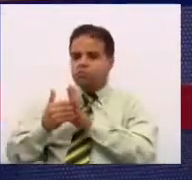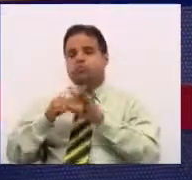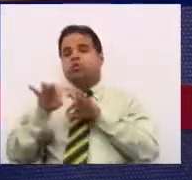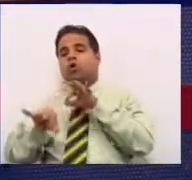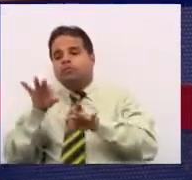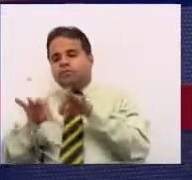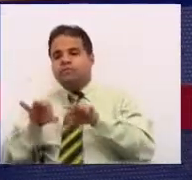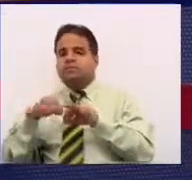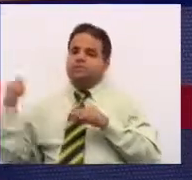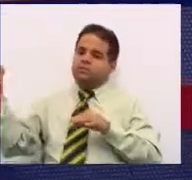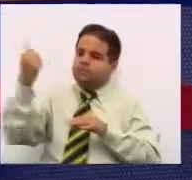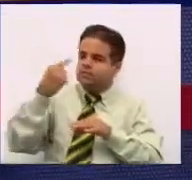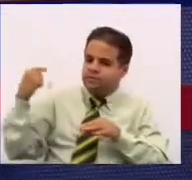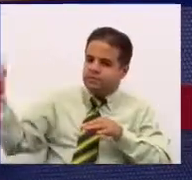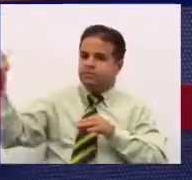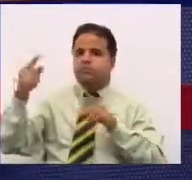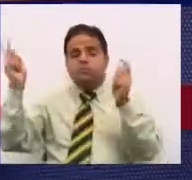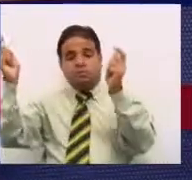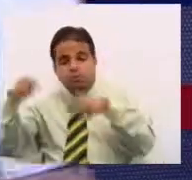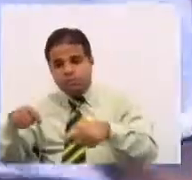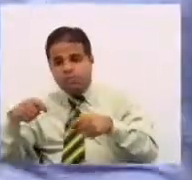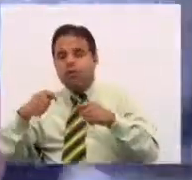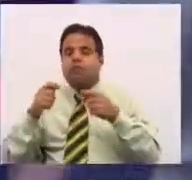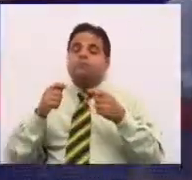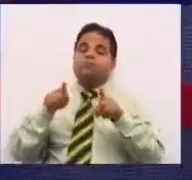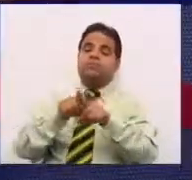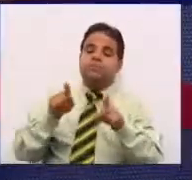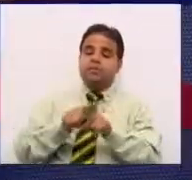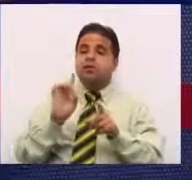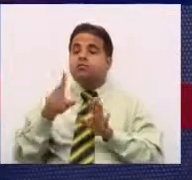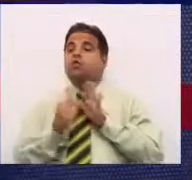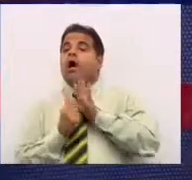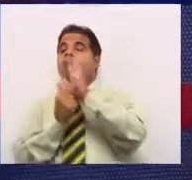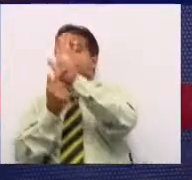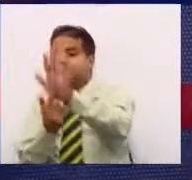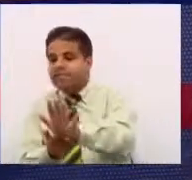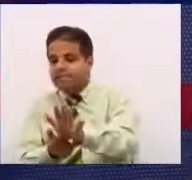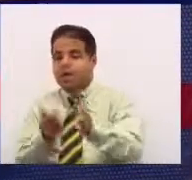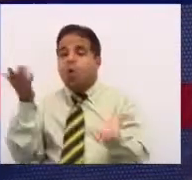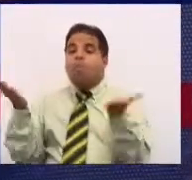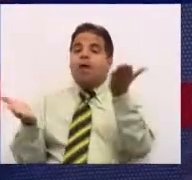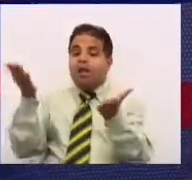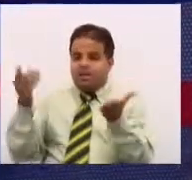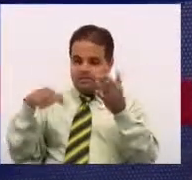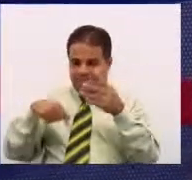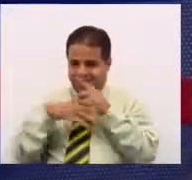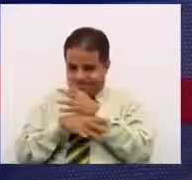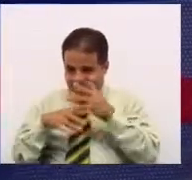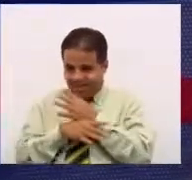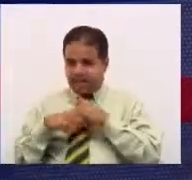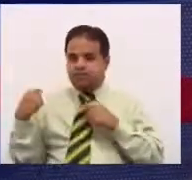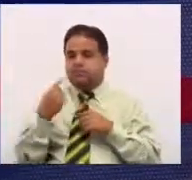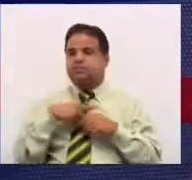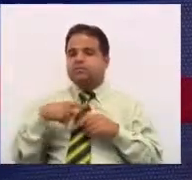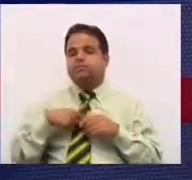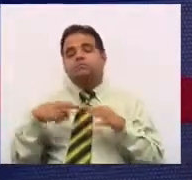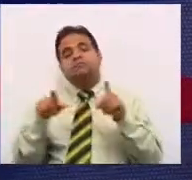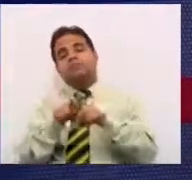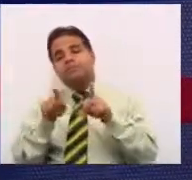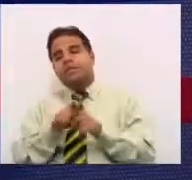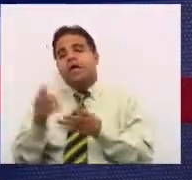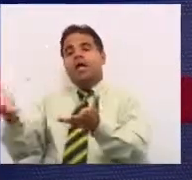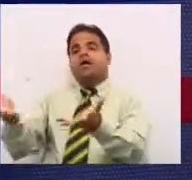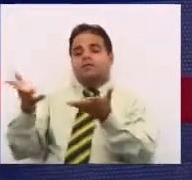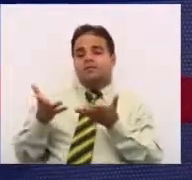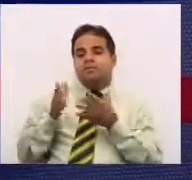oficinas territoriais, para que nós possamos não só apresentar o balanço dessa cidade que temos, mas, sobretudo,